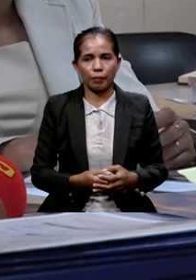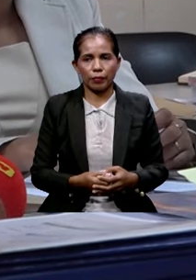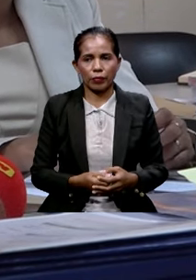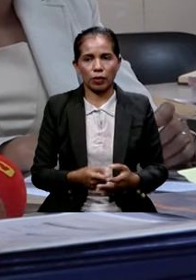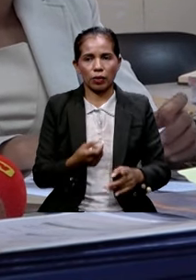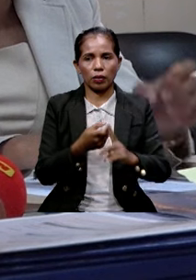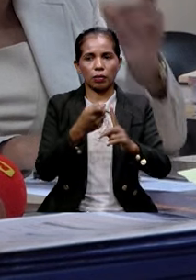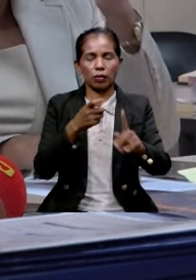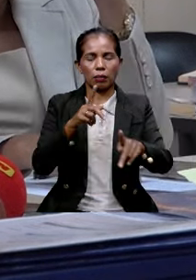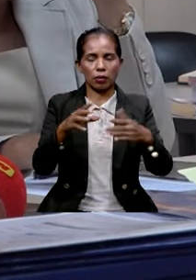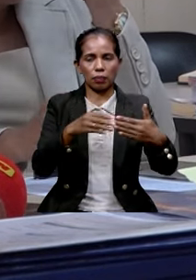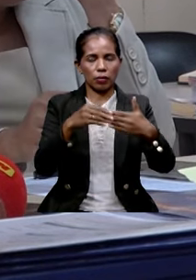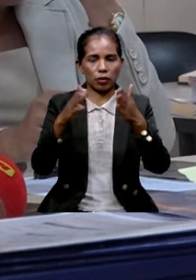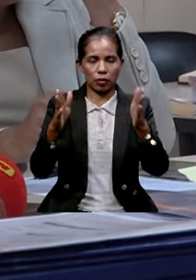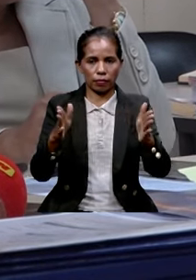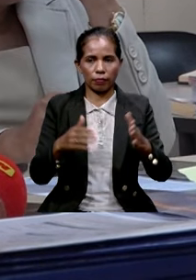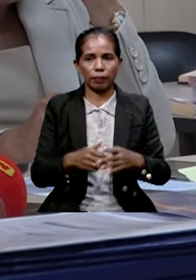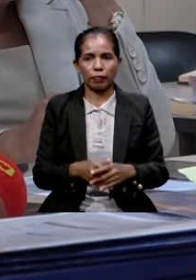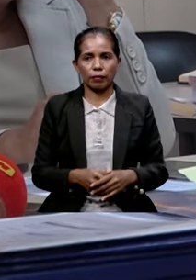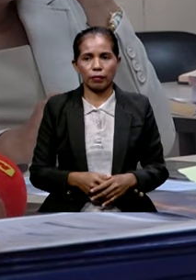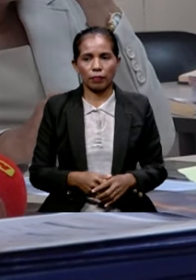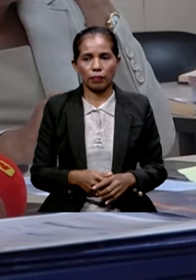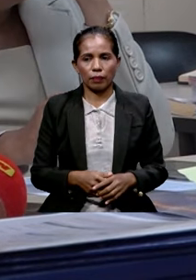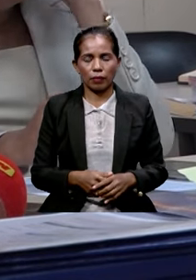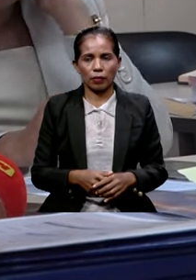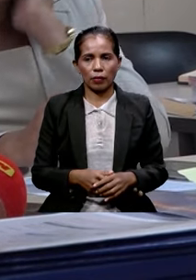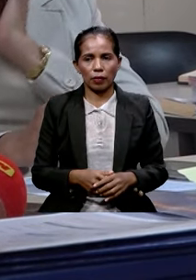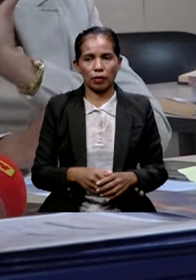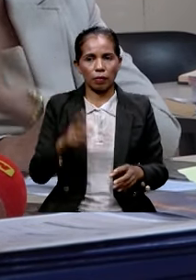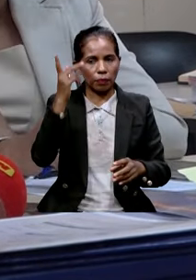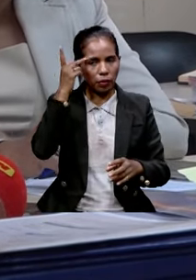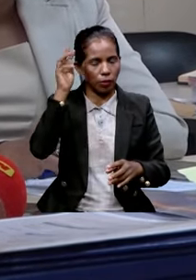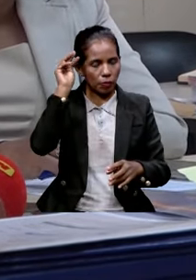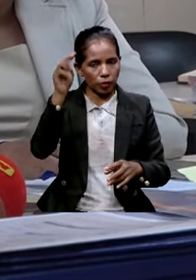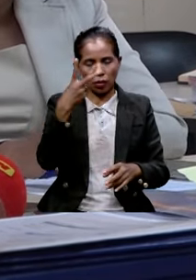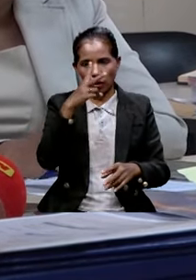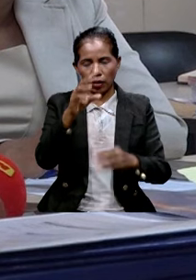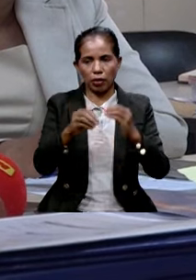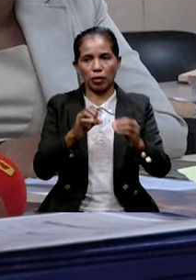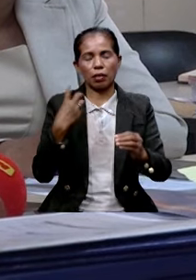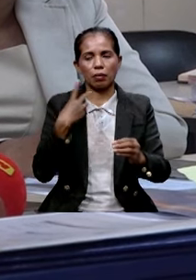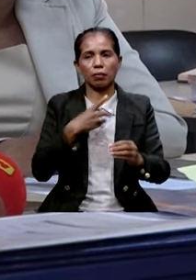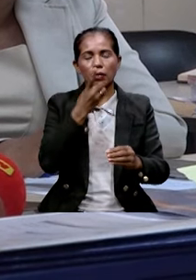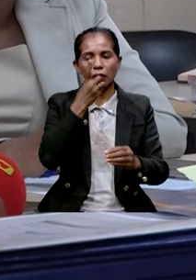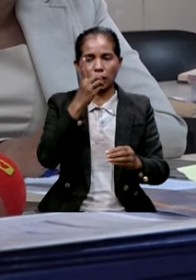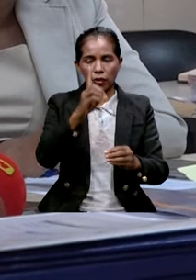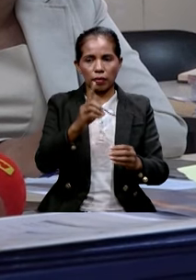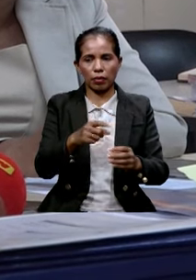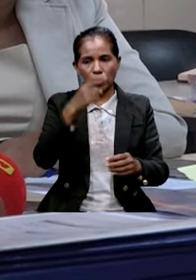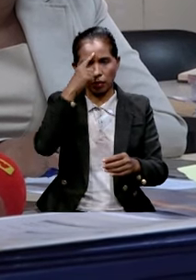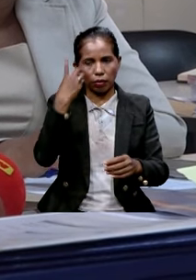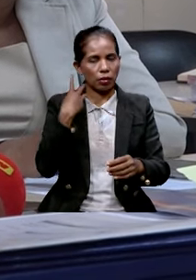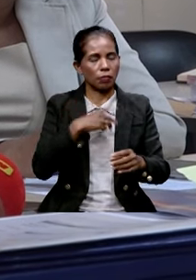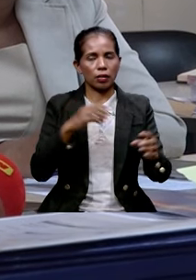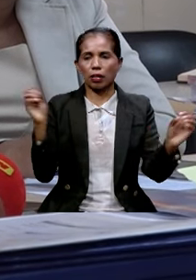maioria de um curso. E praticamente o primeiro-ministro não vai controlar, não são a minha declaração. Tamara ami sila